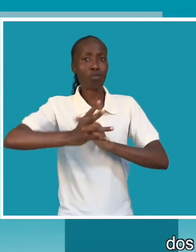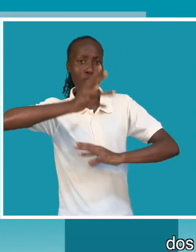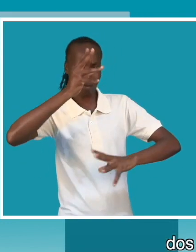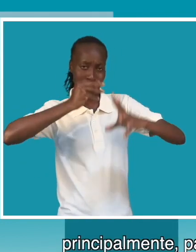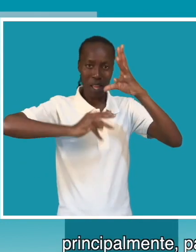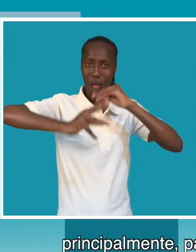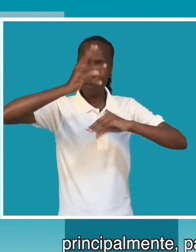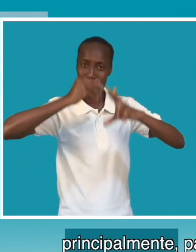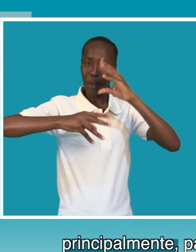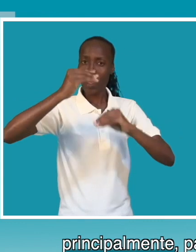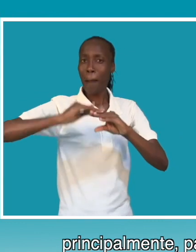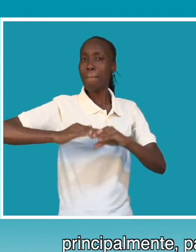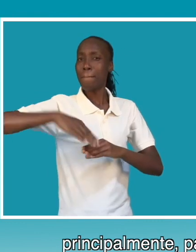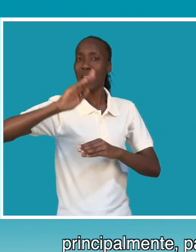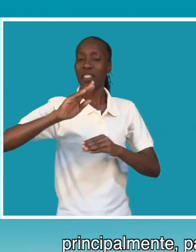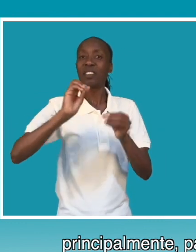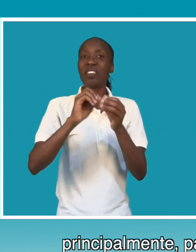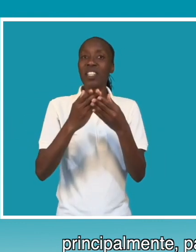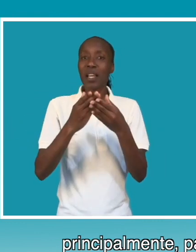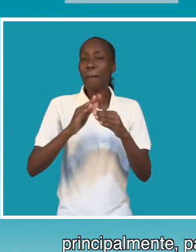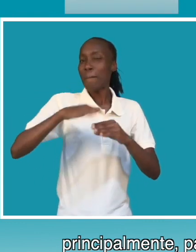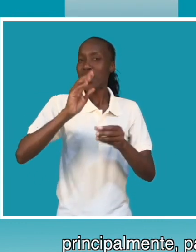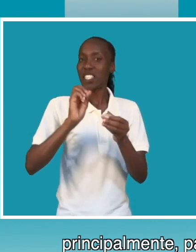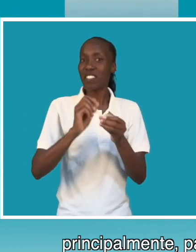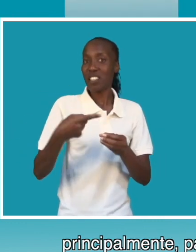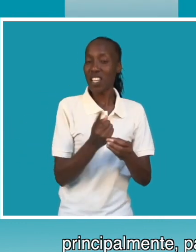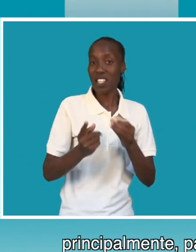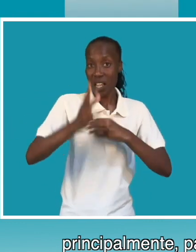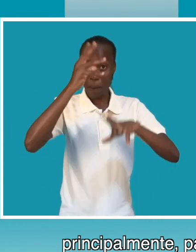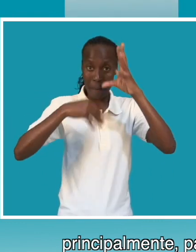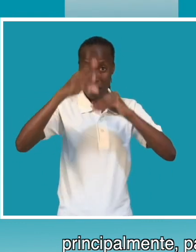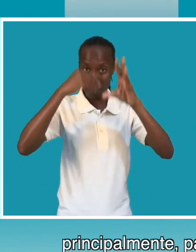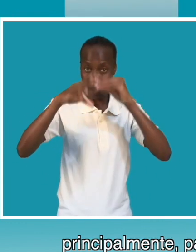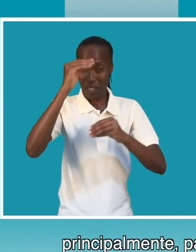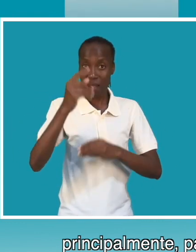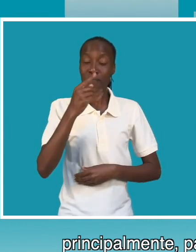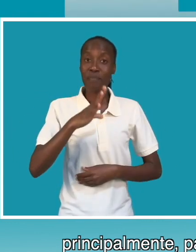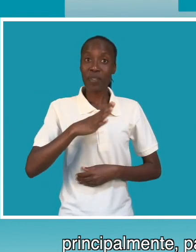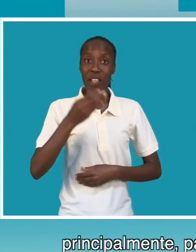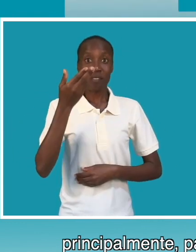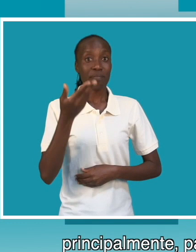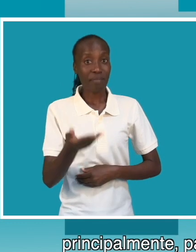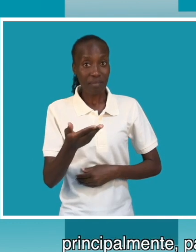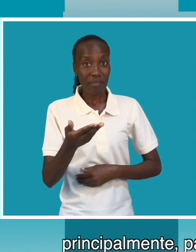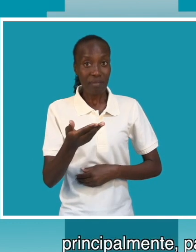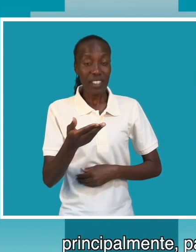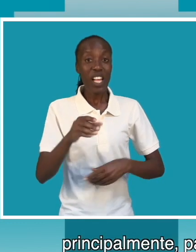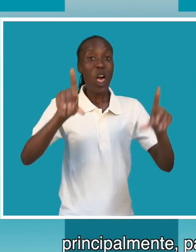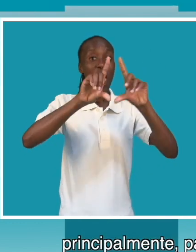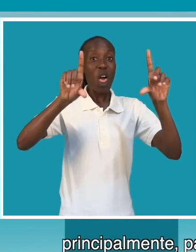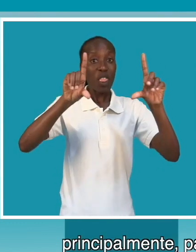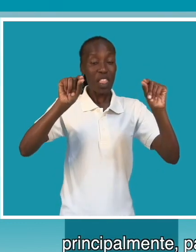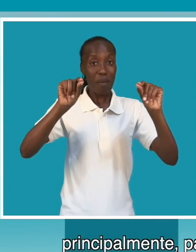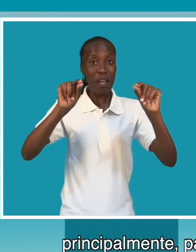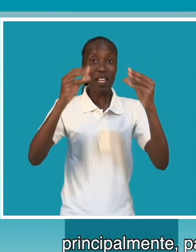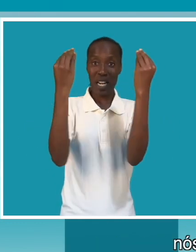em aprender. Isso muito mais para questões de aprendizagem e que é um dos